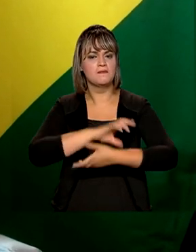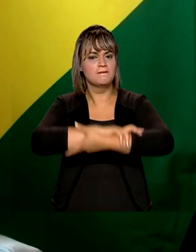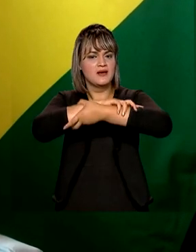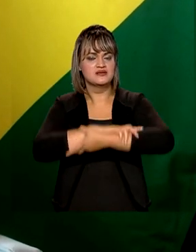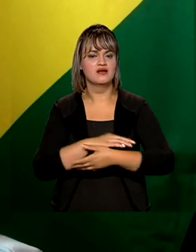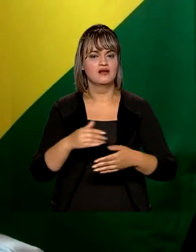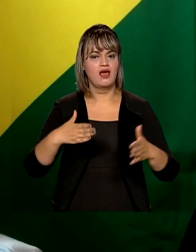parcerias comerciais